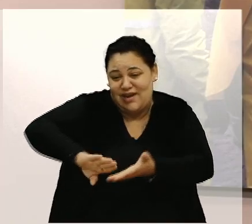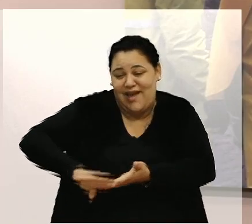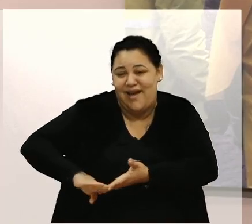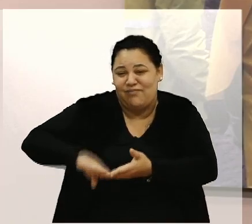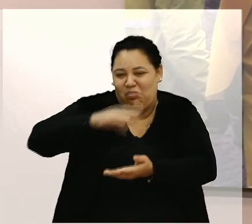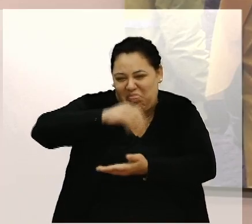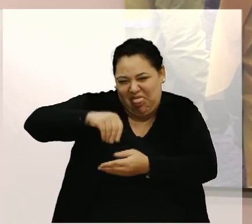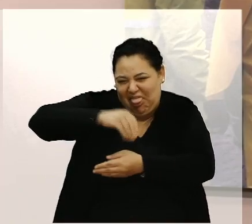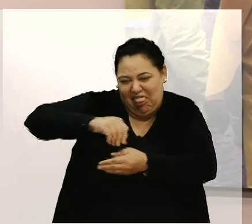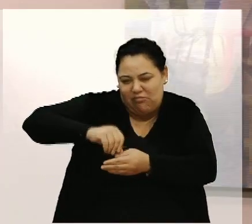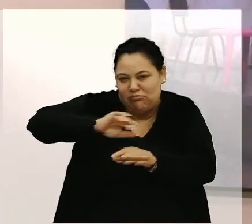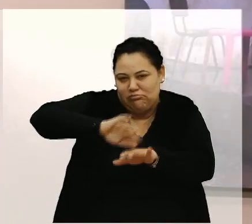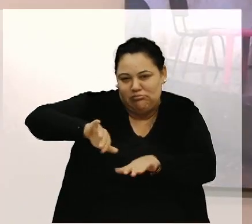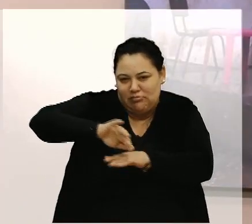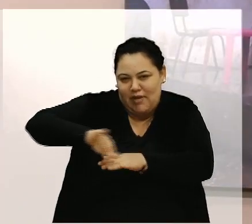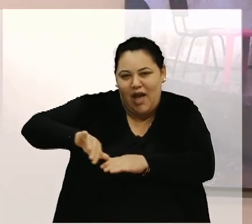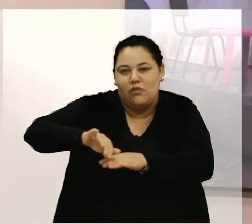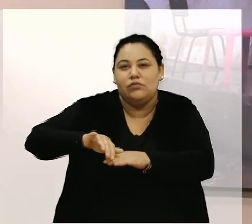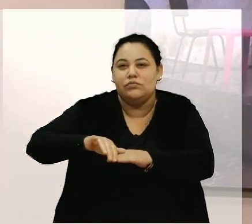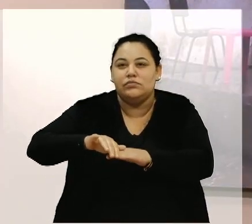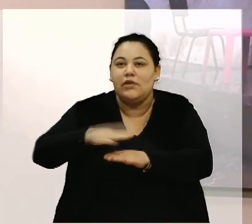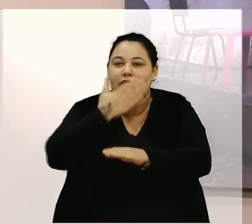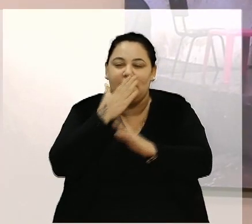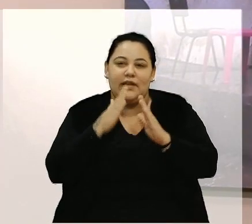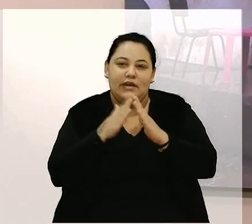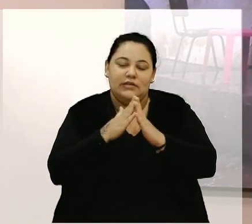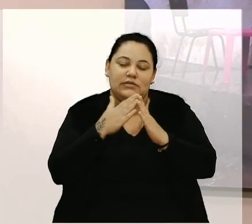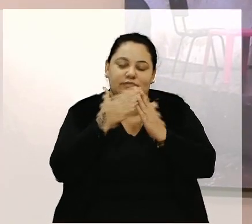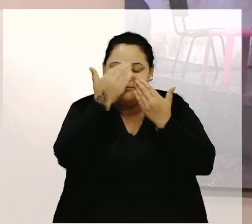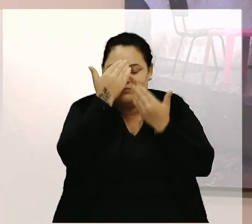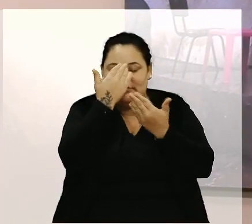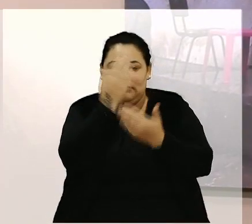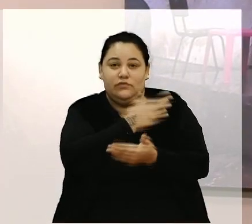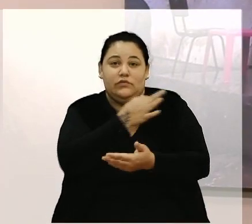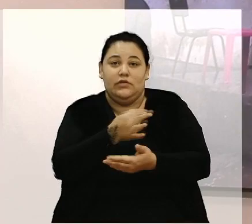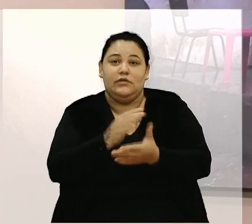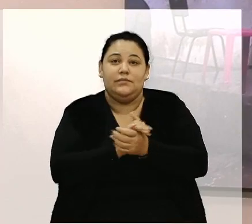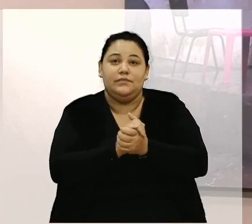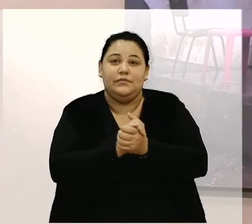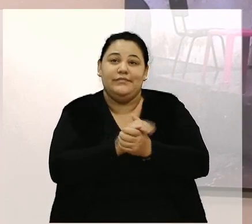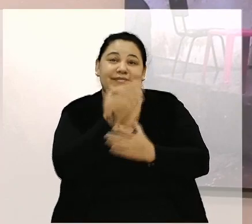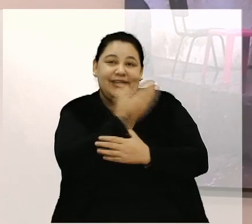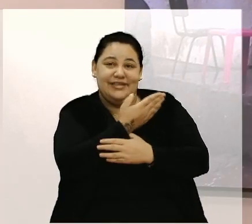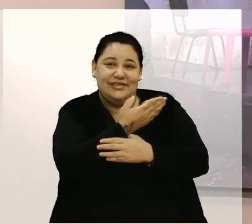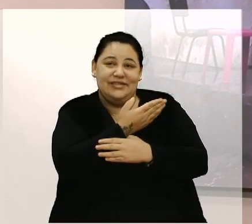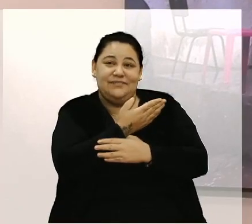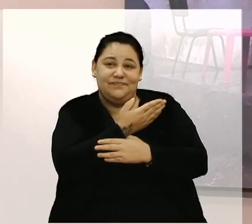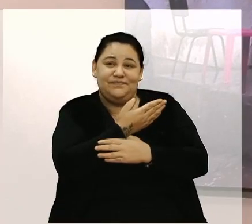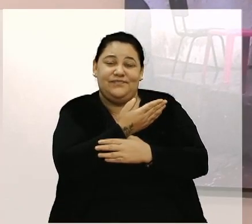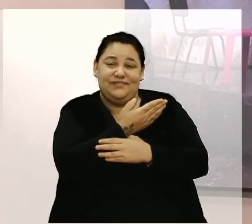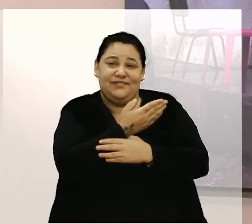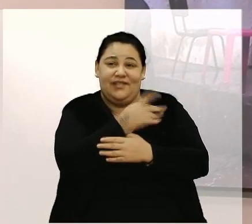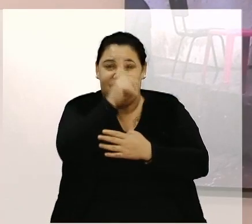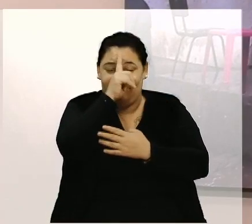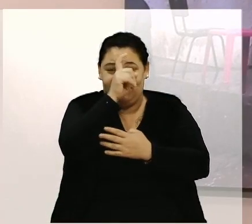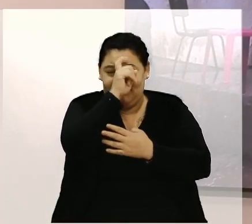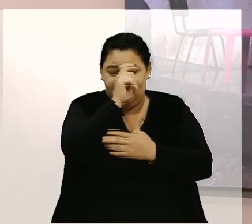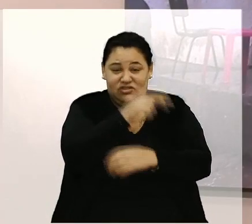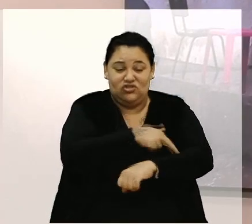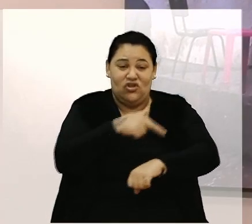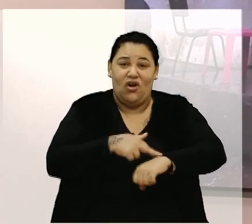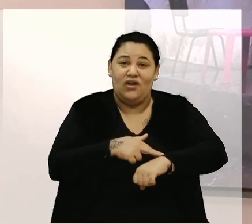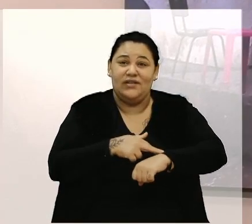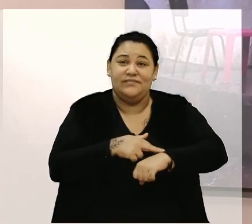ainda. Então, agradeço aqui os voluntários. Esse que está aí é o postinho de saúde de Roca Salles, enorme. A